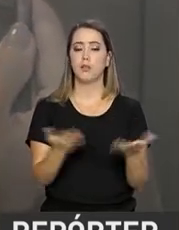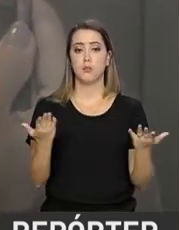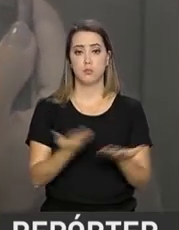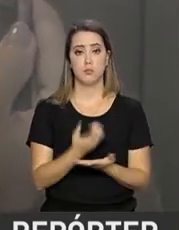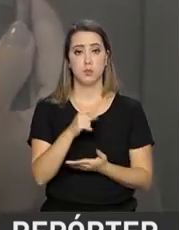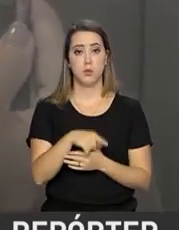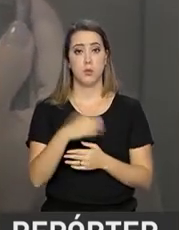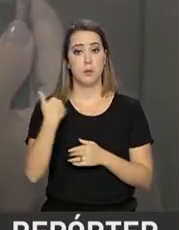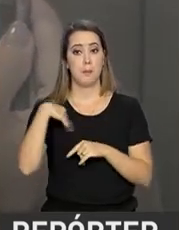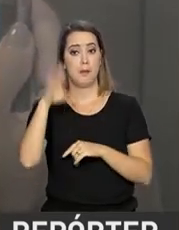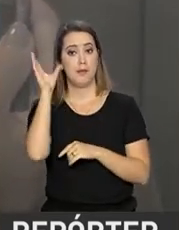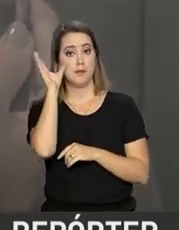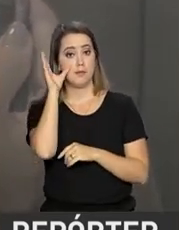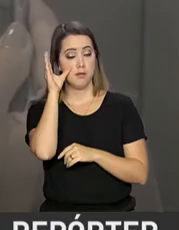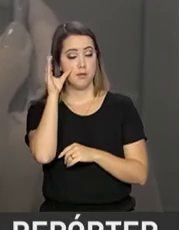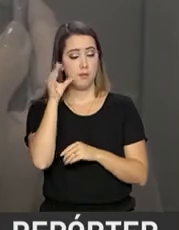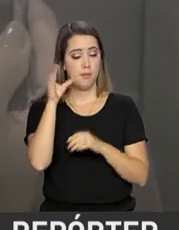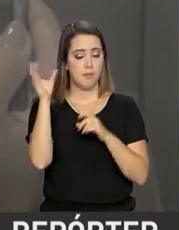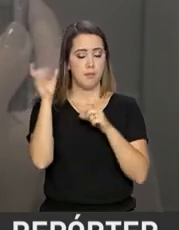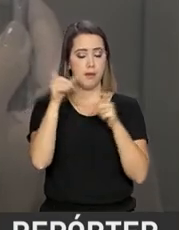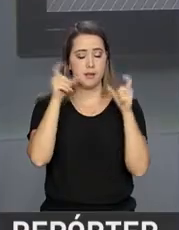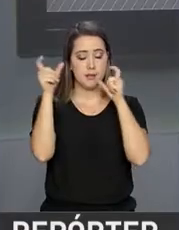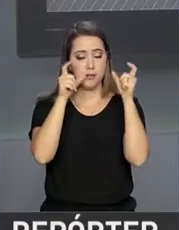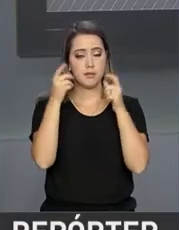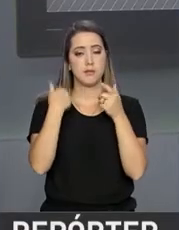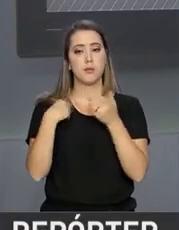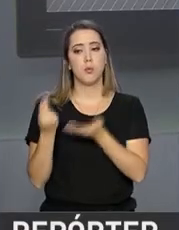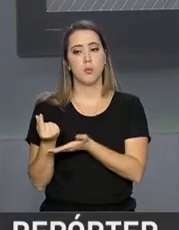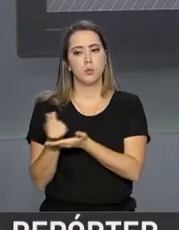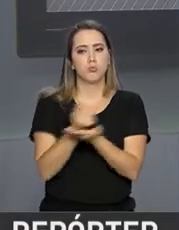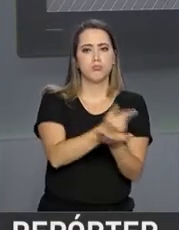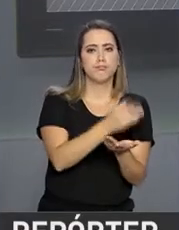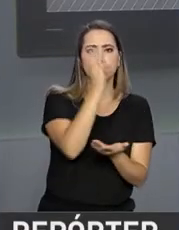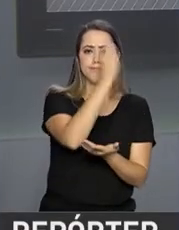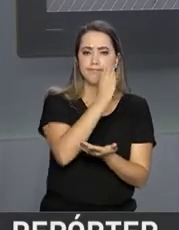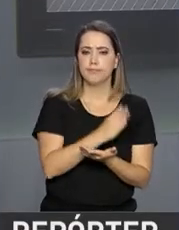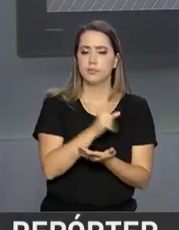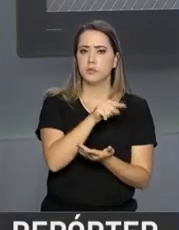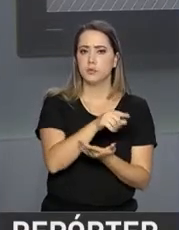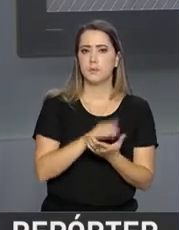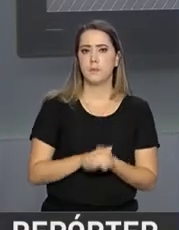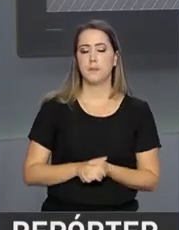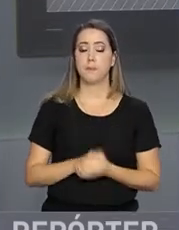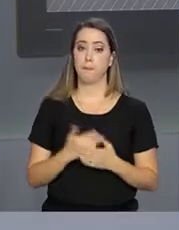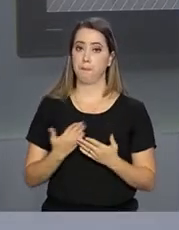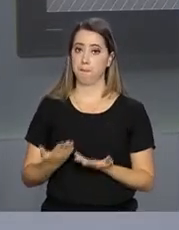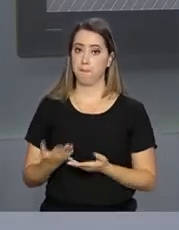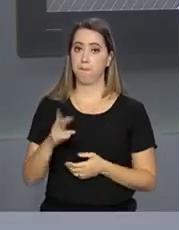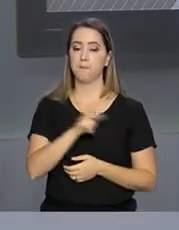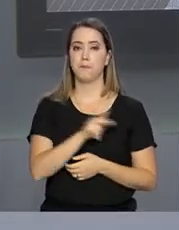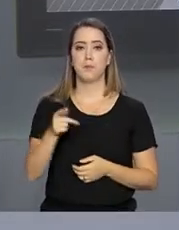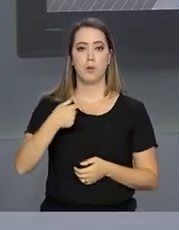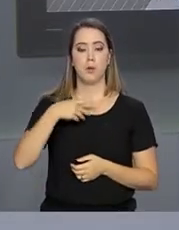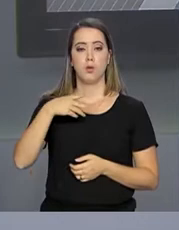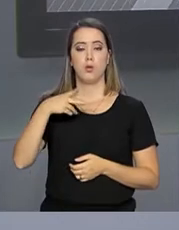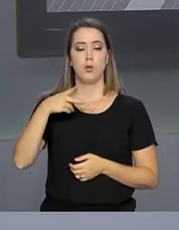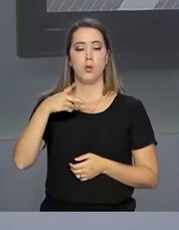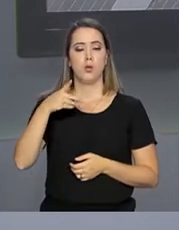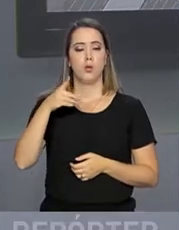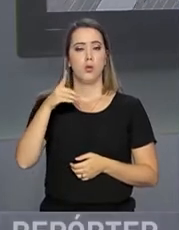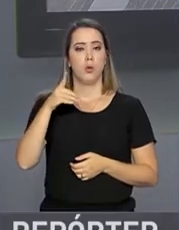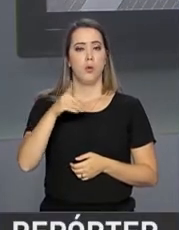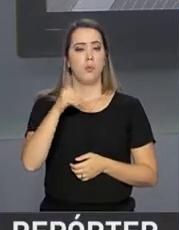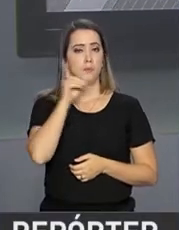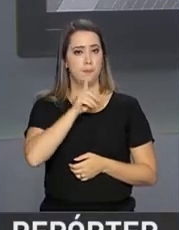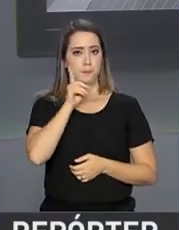investimentos mas recursos no brasil e o presidente dos estados unidos donald trump assinou hoje a criação